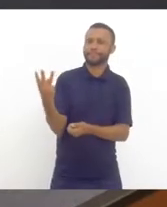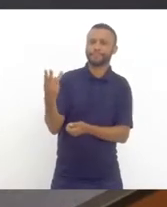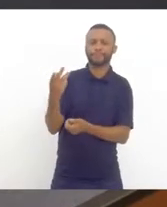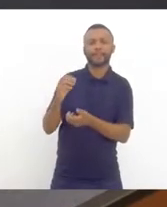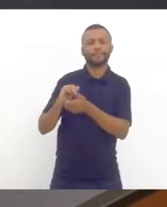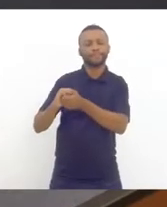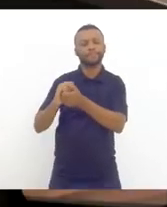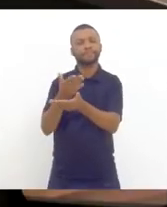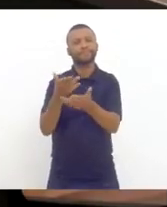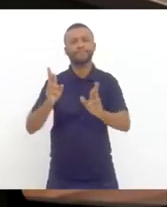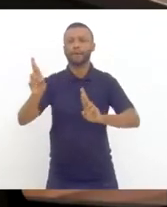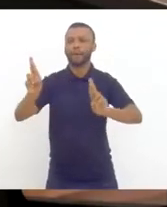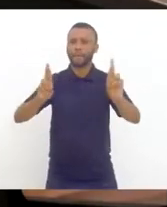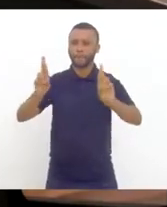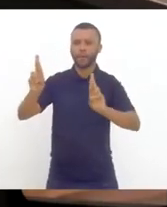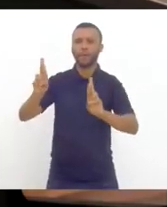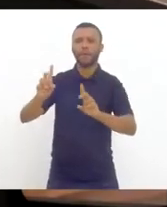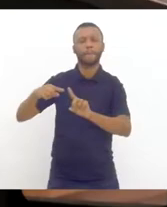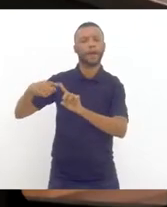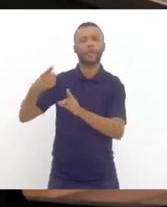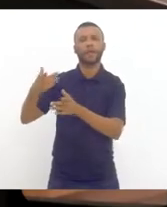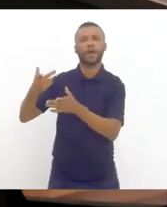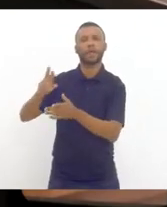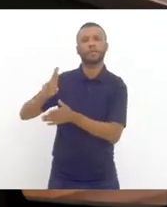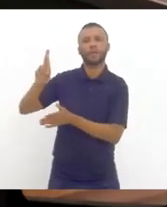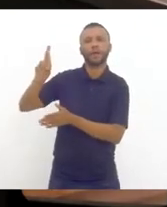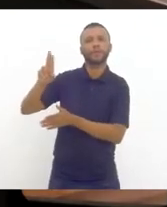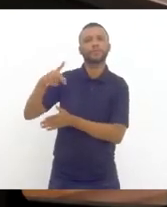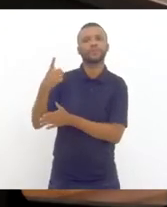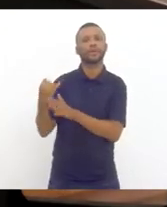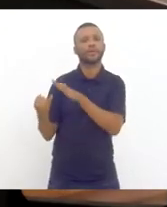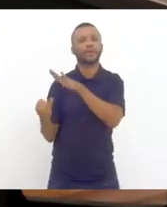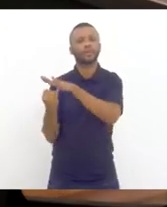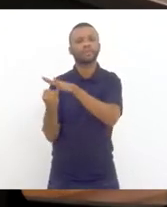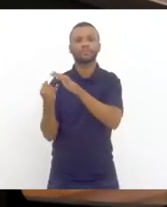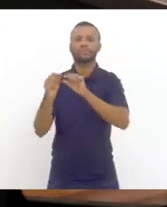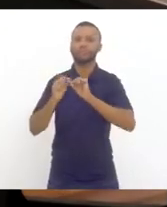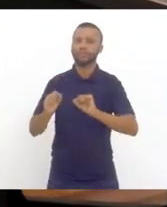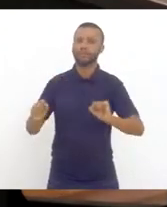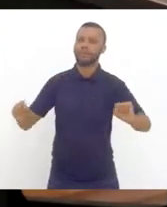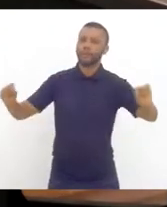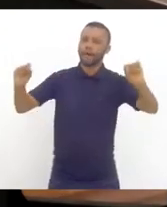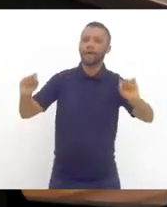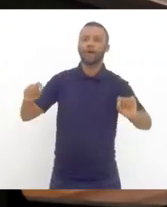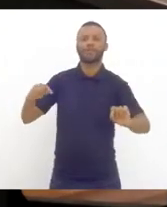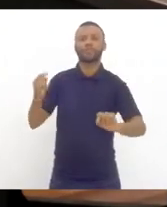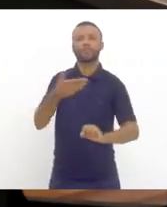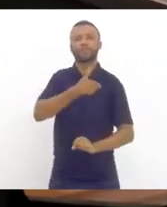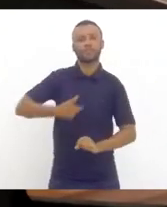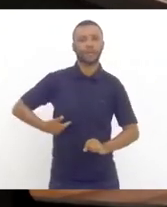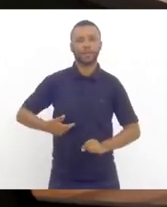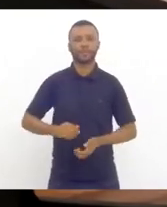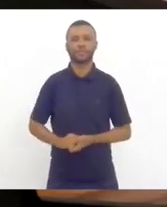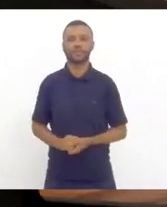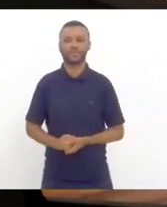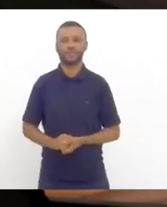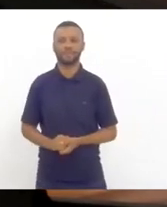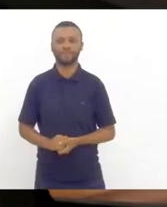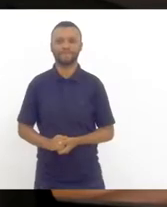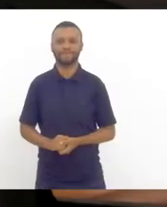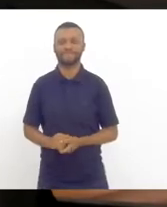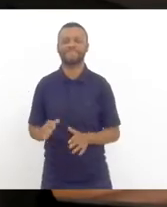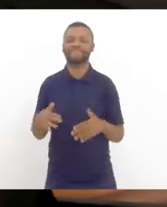autoridades presentes aqui, representações das nossas diferentes instâncias públicas do nosso Estado. Eu tenho uma